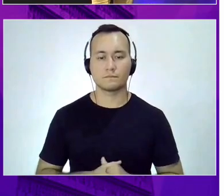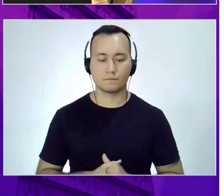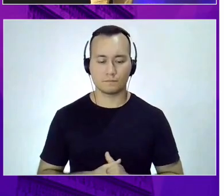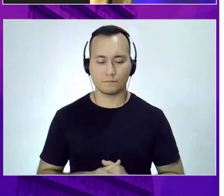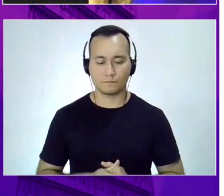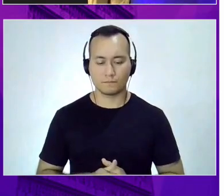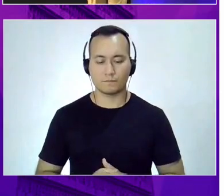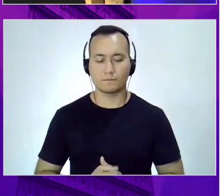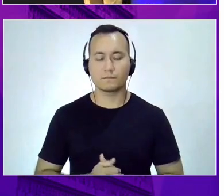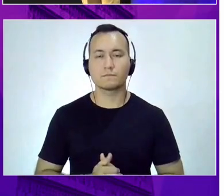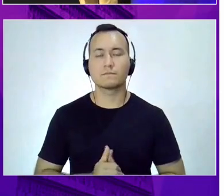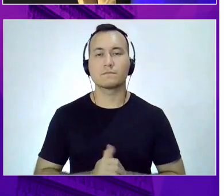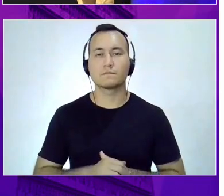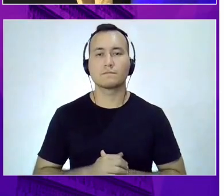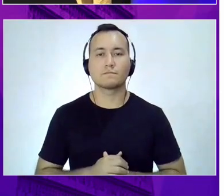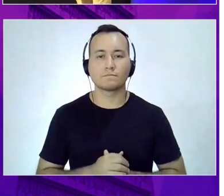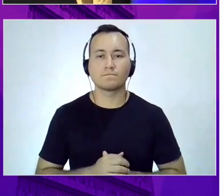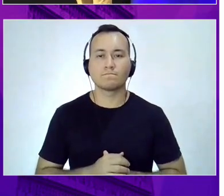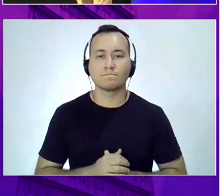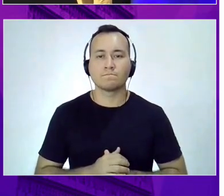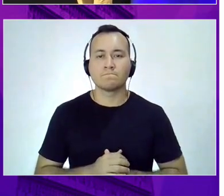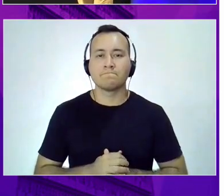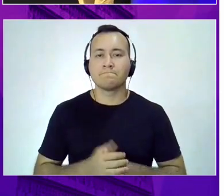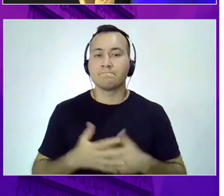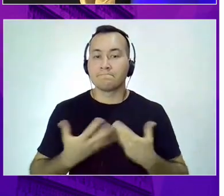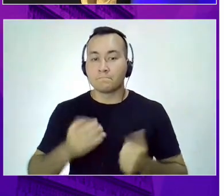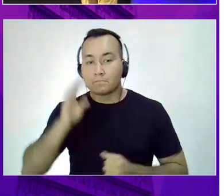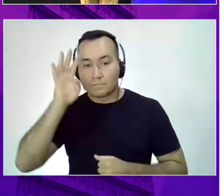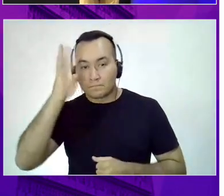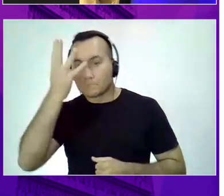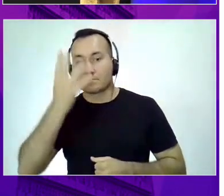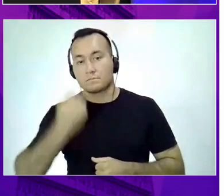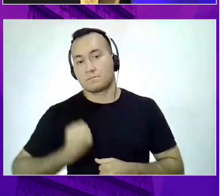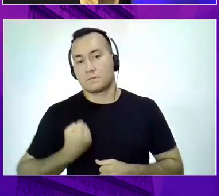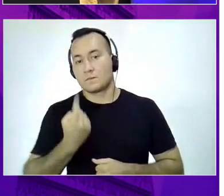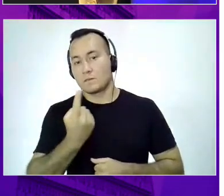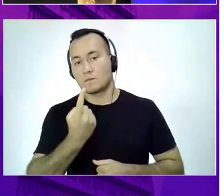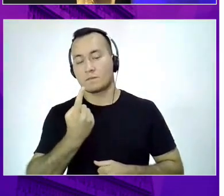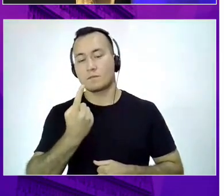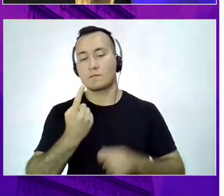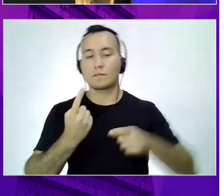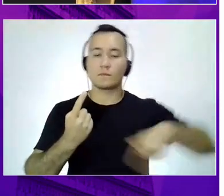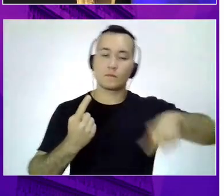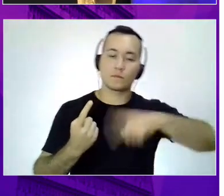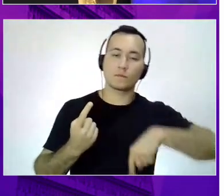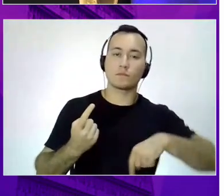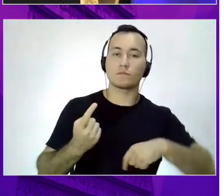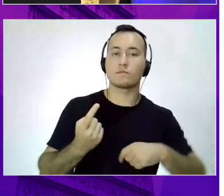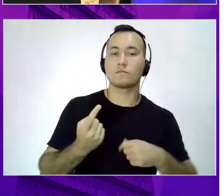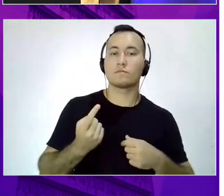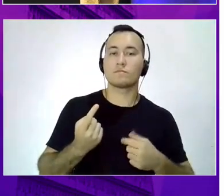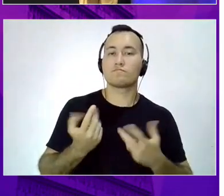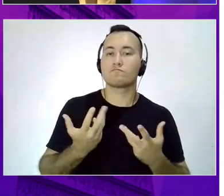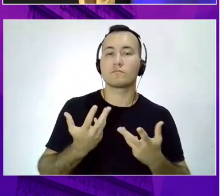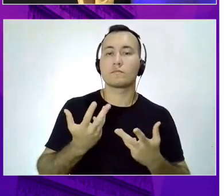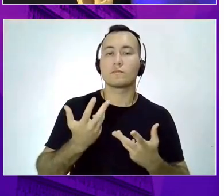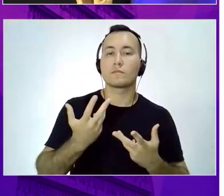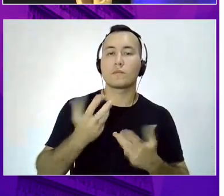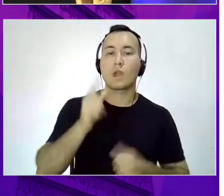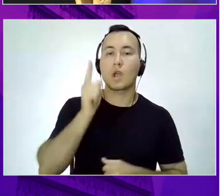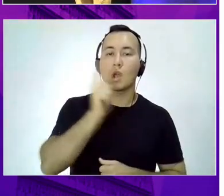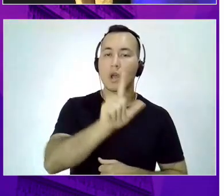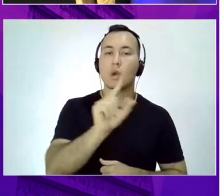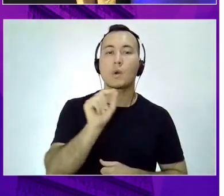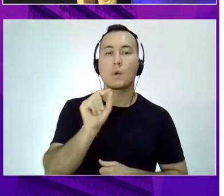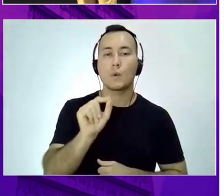Os ganhos que a gente teve com a solução 1, galera, foi basicamente em notificação por segundo. Então, a gente